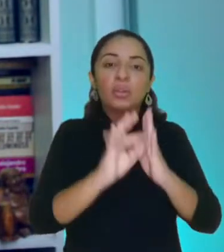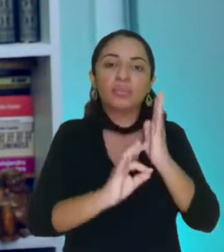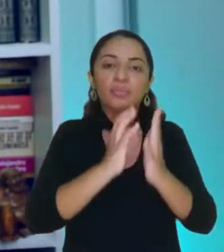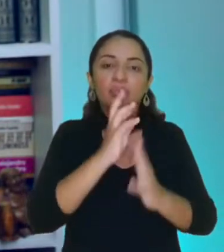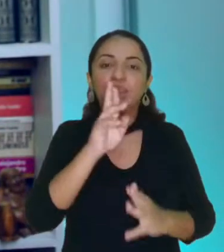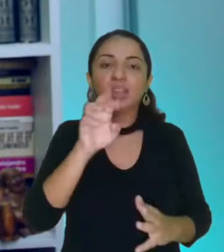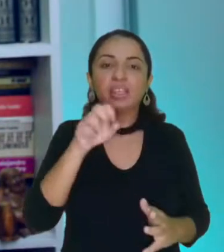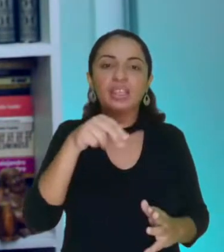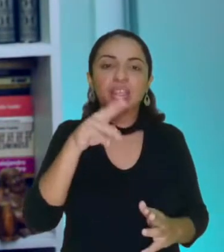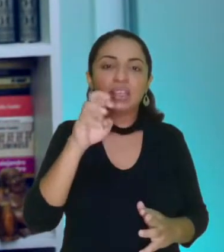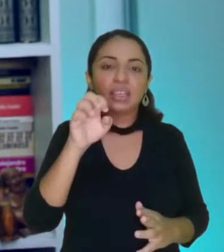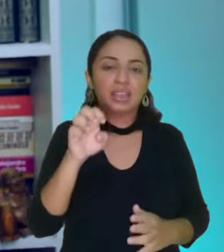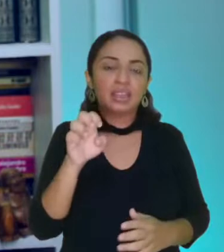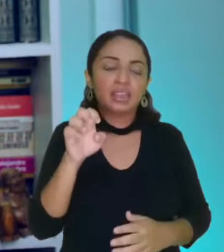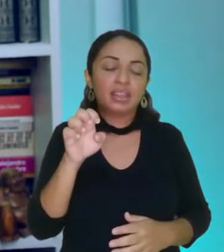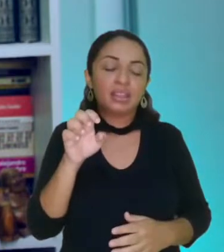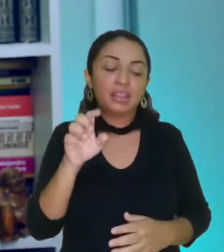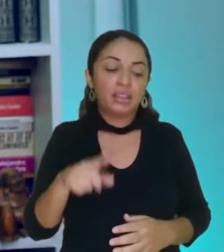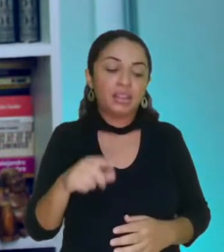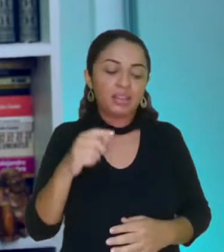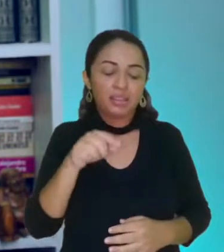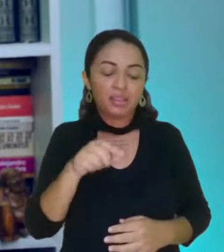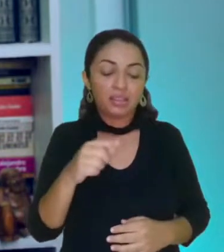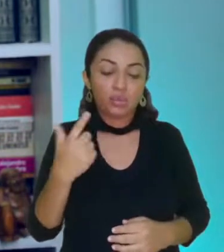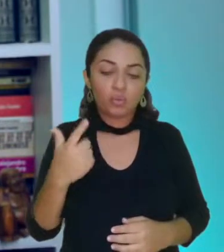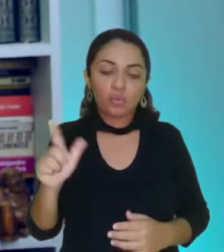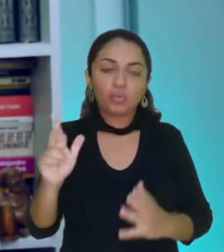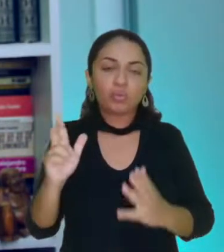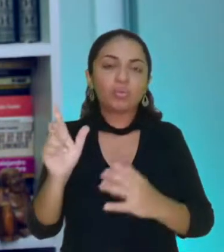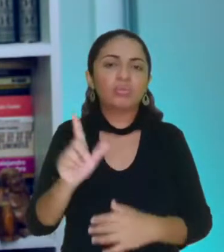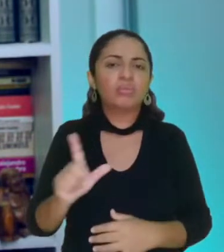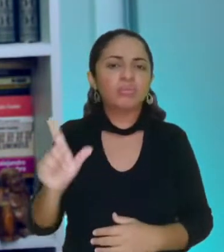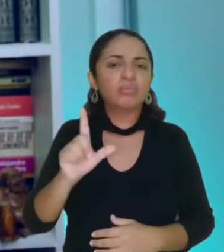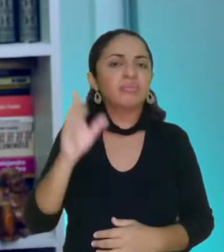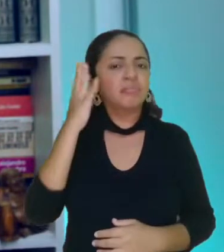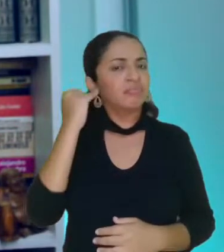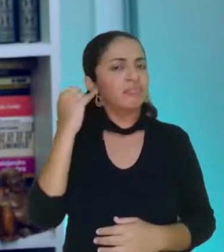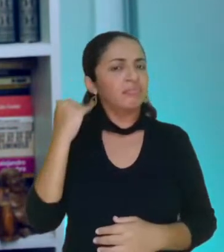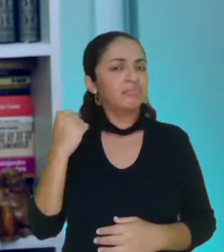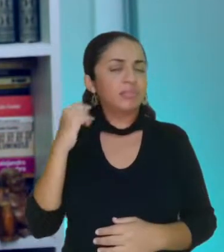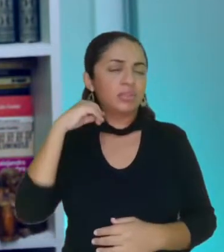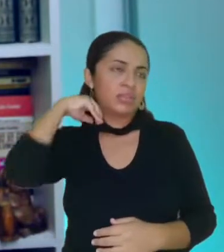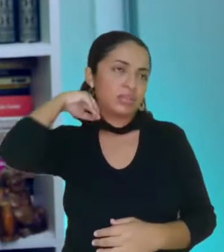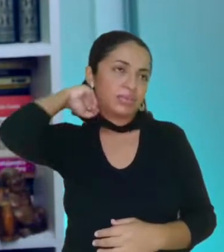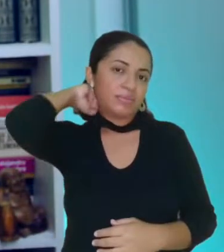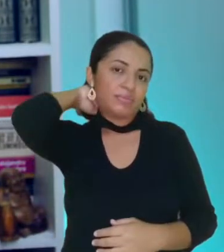Esse escritor, qual foi a outra obra famosa que ele escreveu?